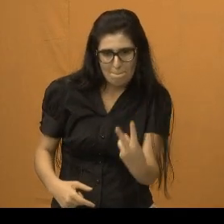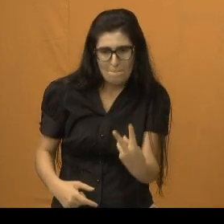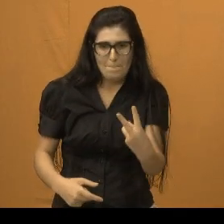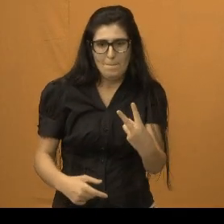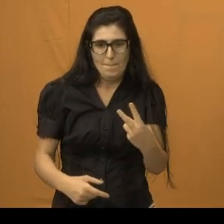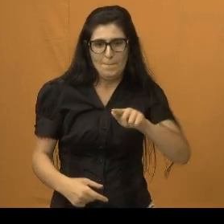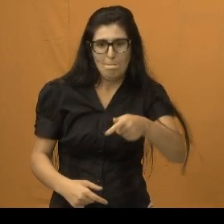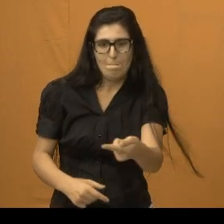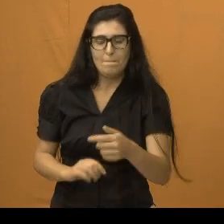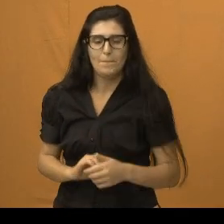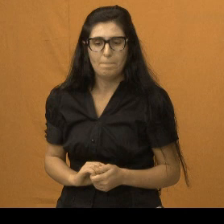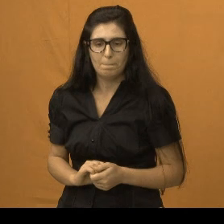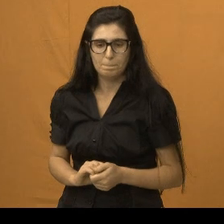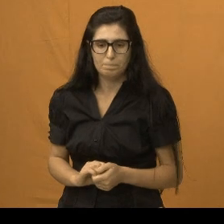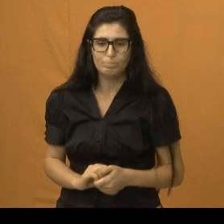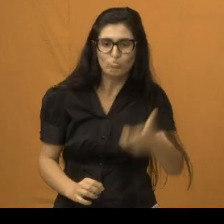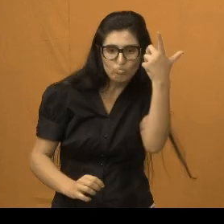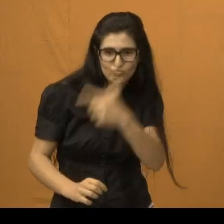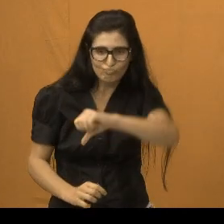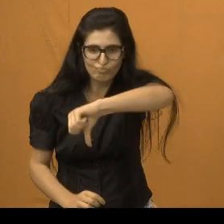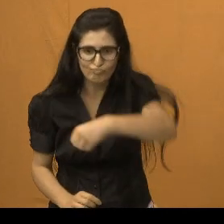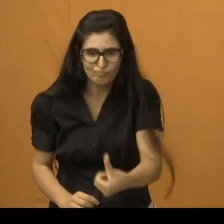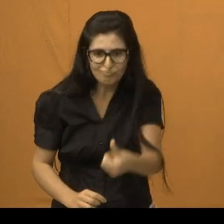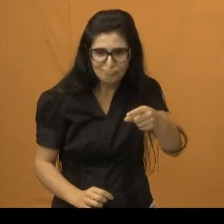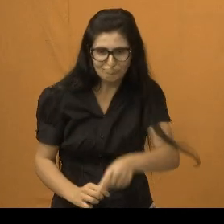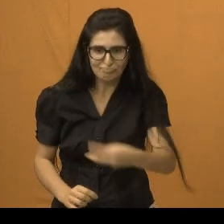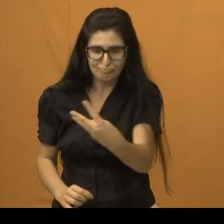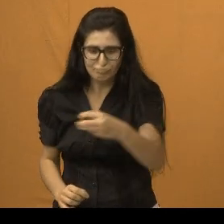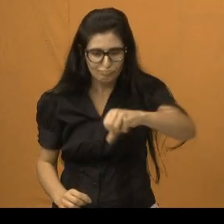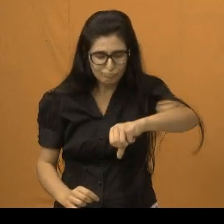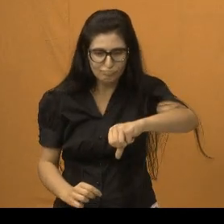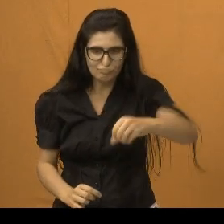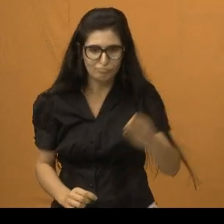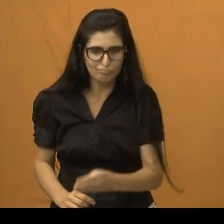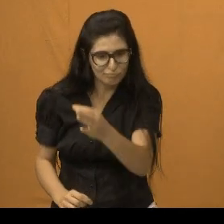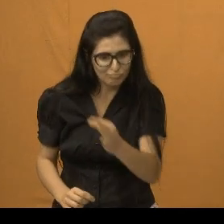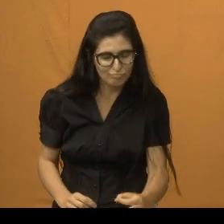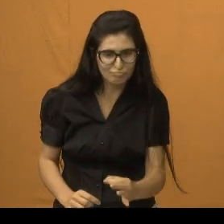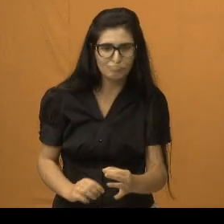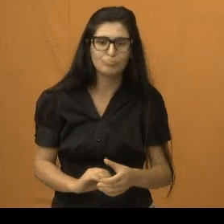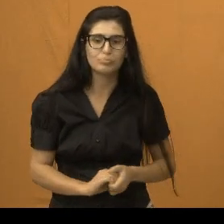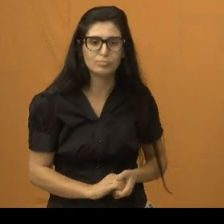338.232, chegando a 96,39% do orçado.